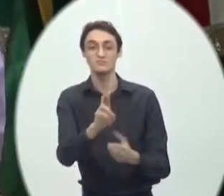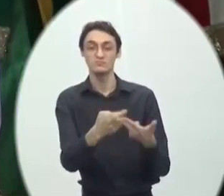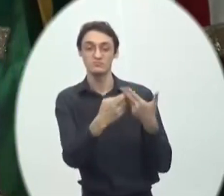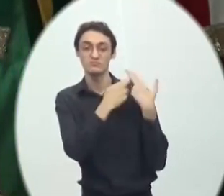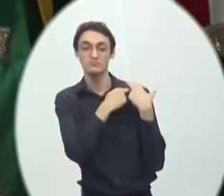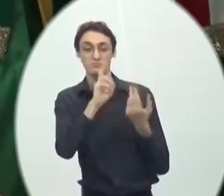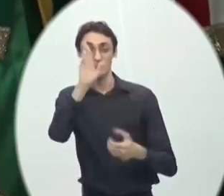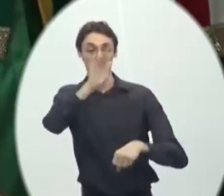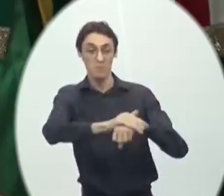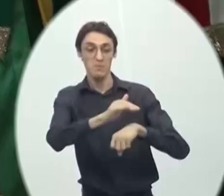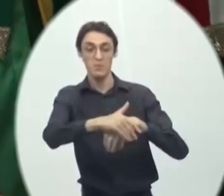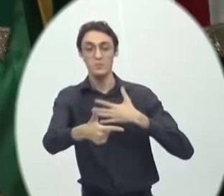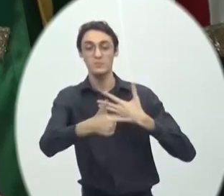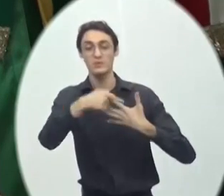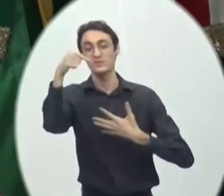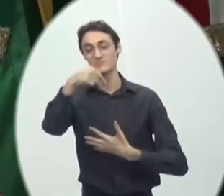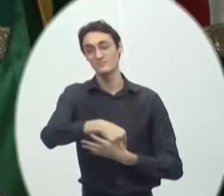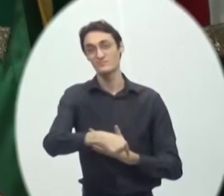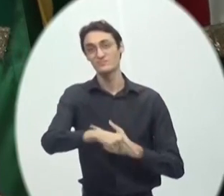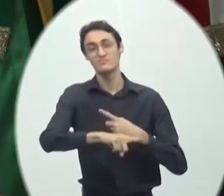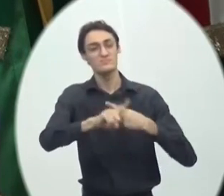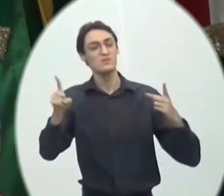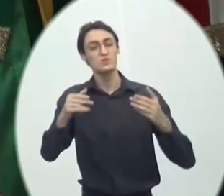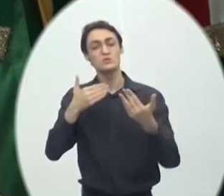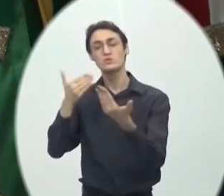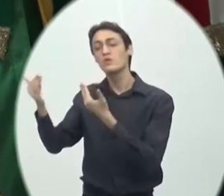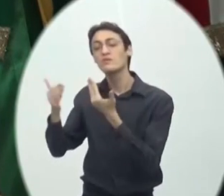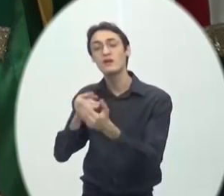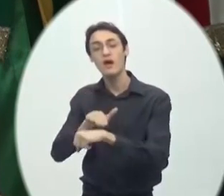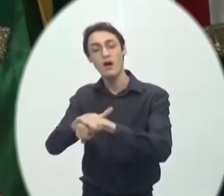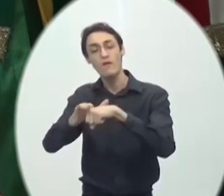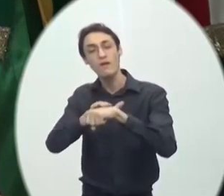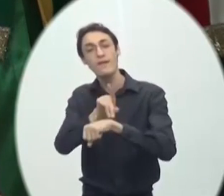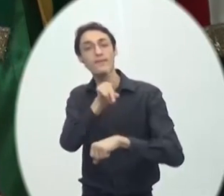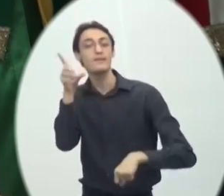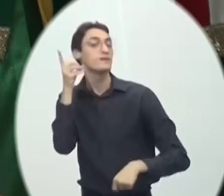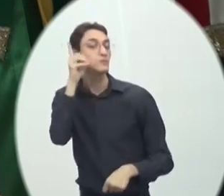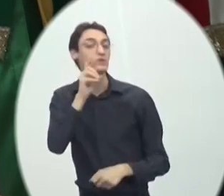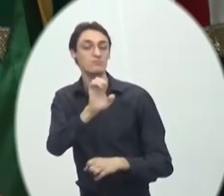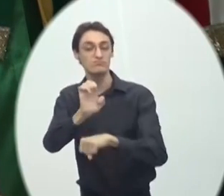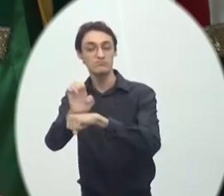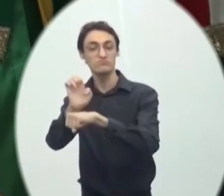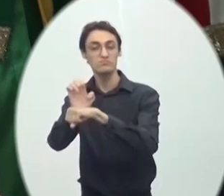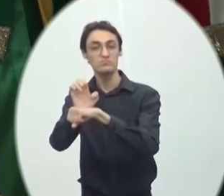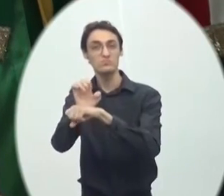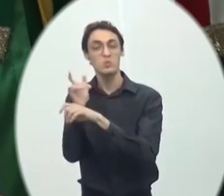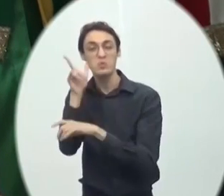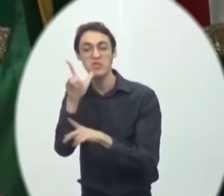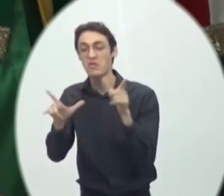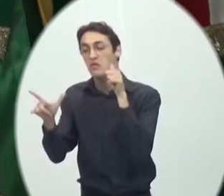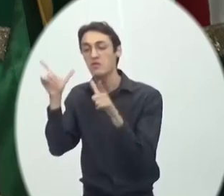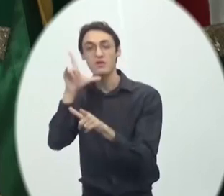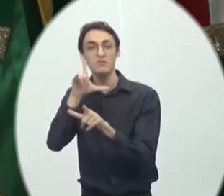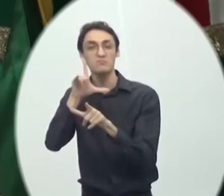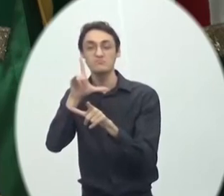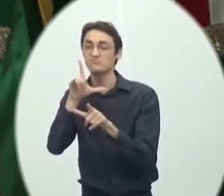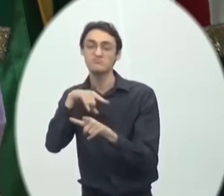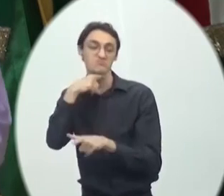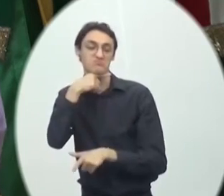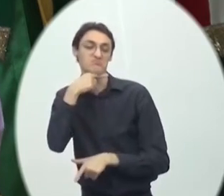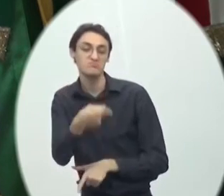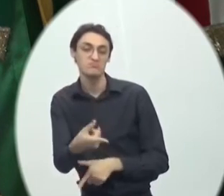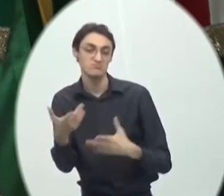dar resolutividade. Não se tem mais cabimento, no meu modo de entender, vereador Camisi, vereador Dajori. Hoje de manhã eu vi